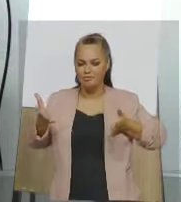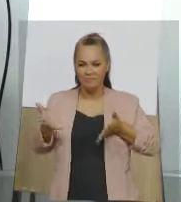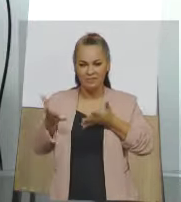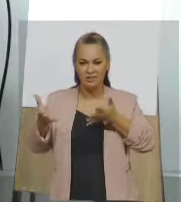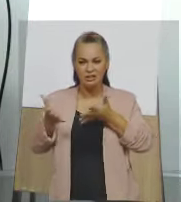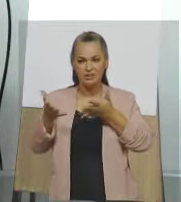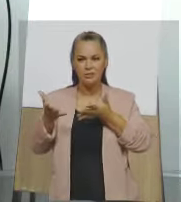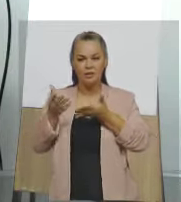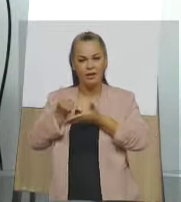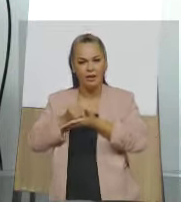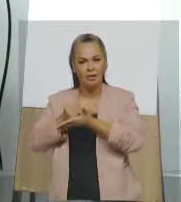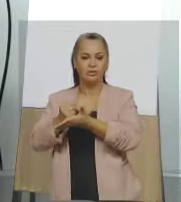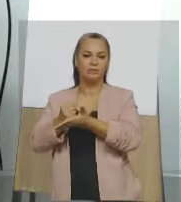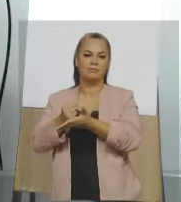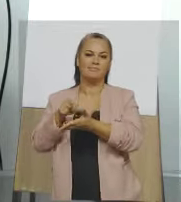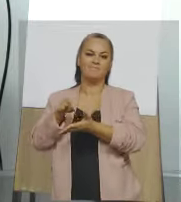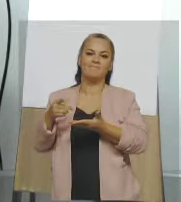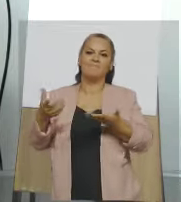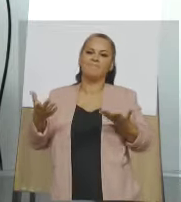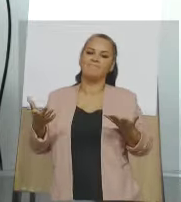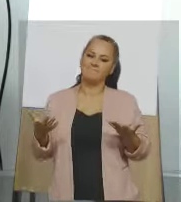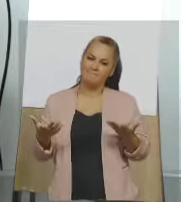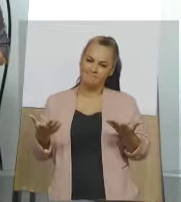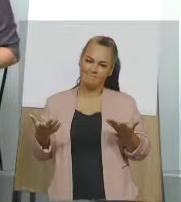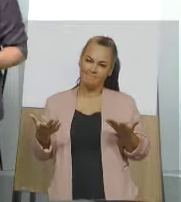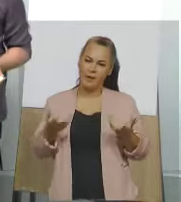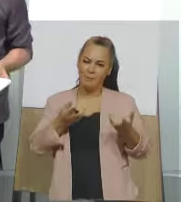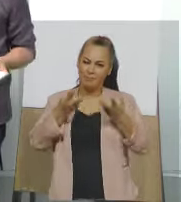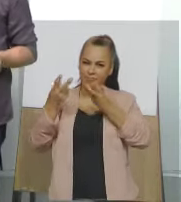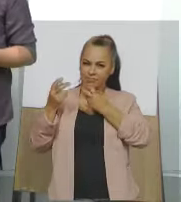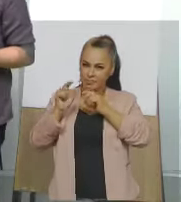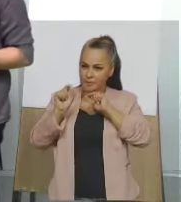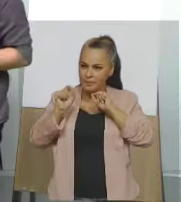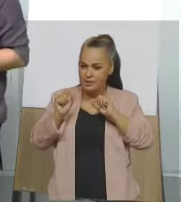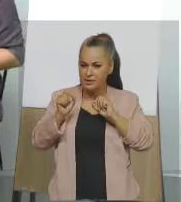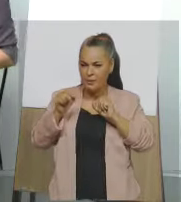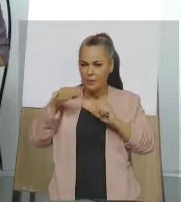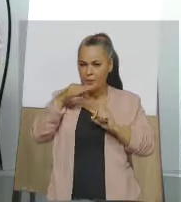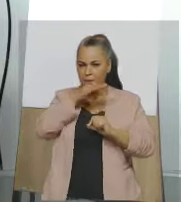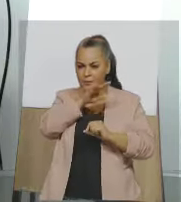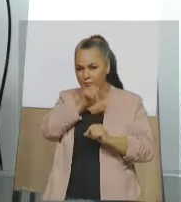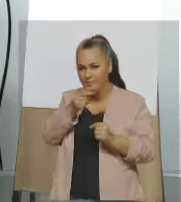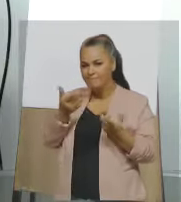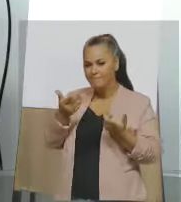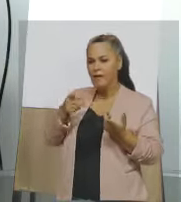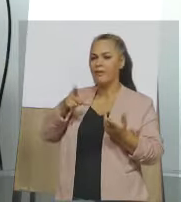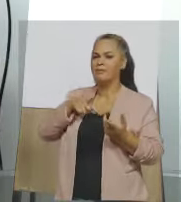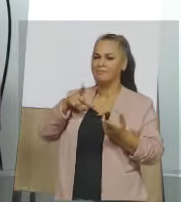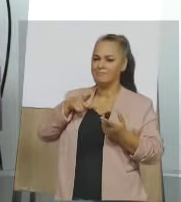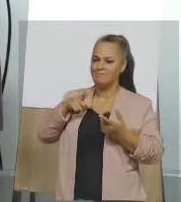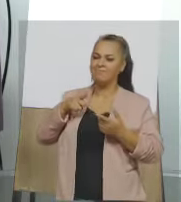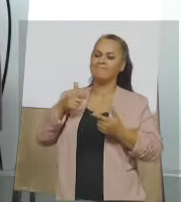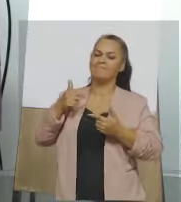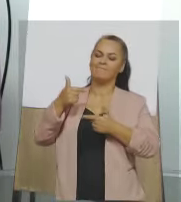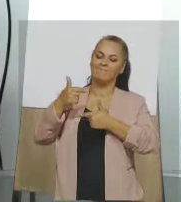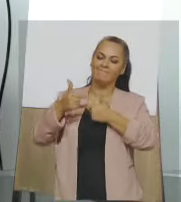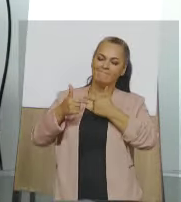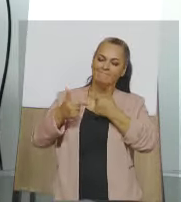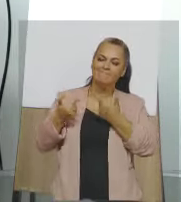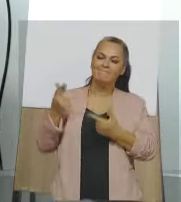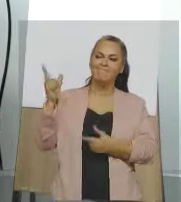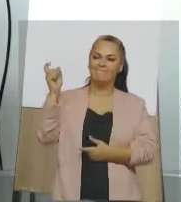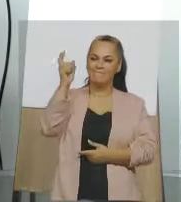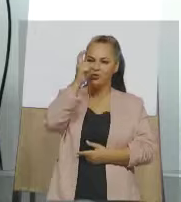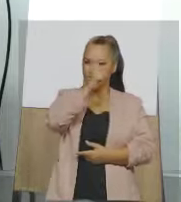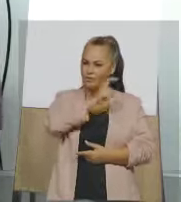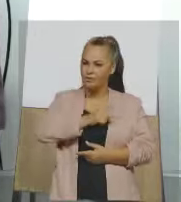esse apoio para o aluno estudar em casa. Então, os desafios são tremendos, tá bom? Aqui,